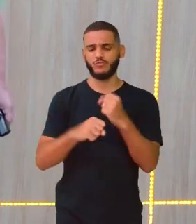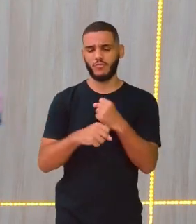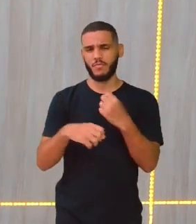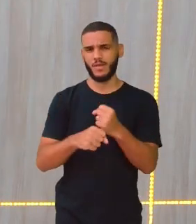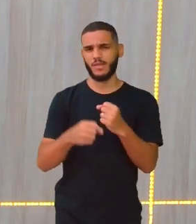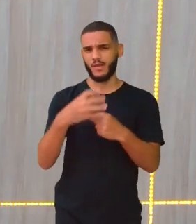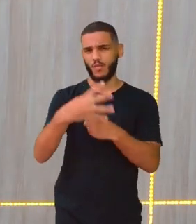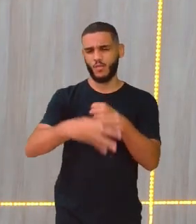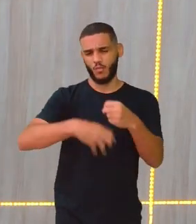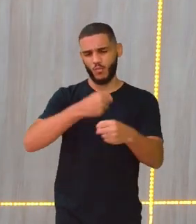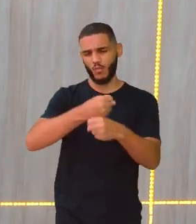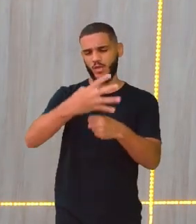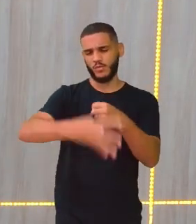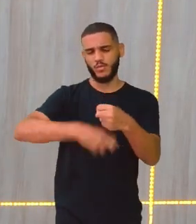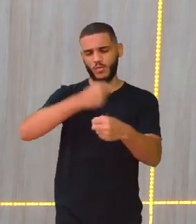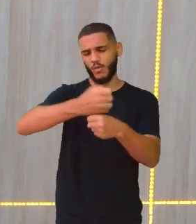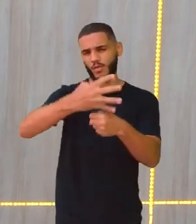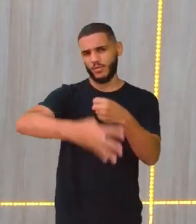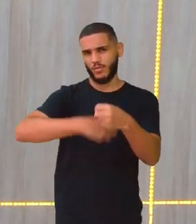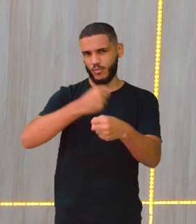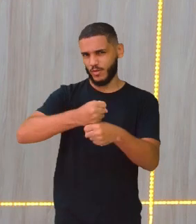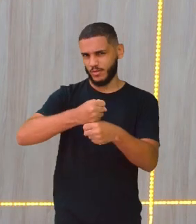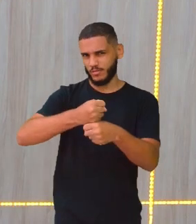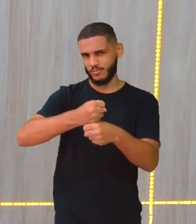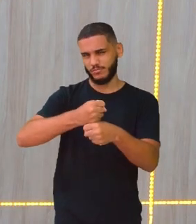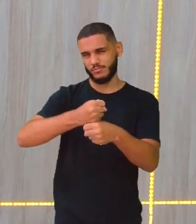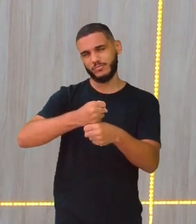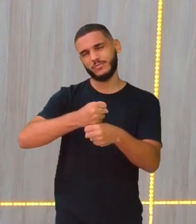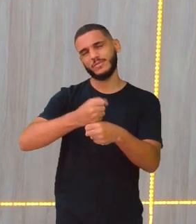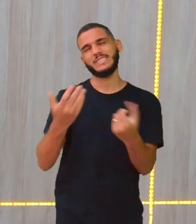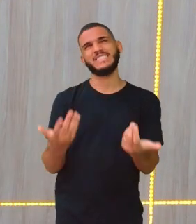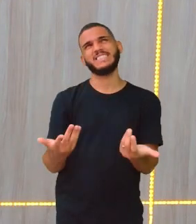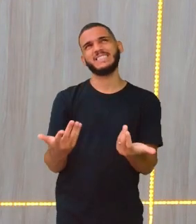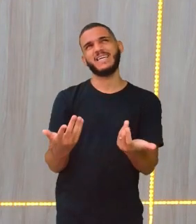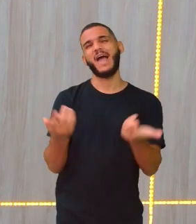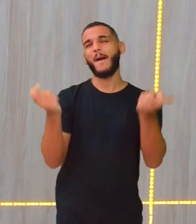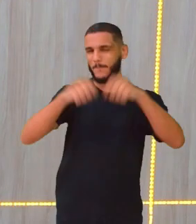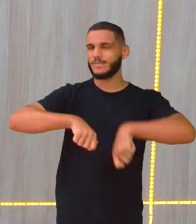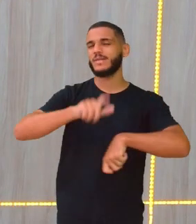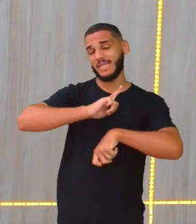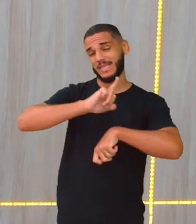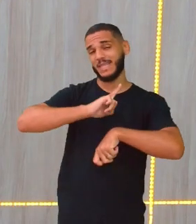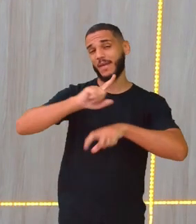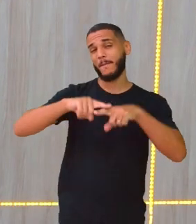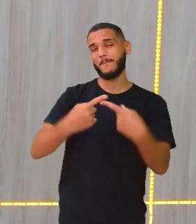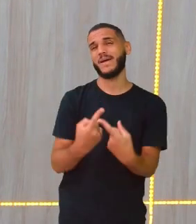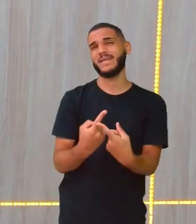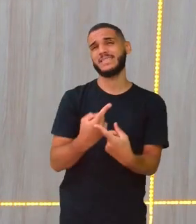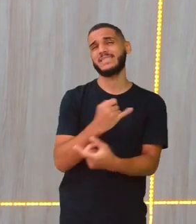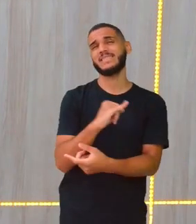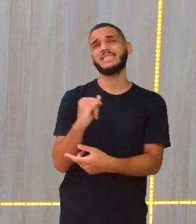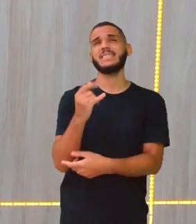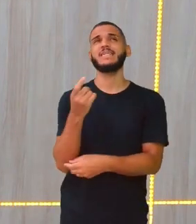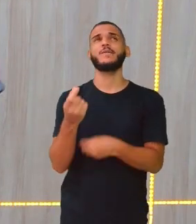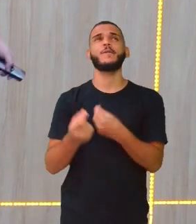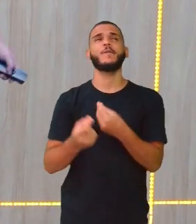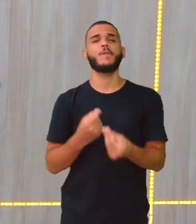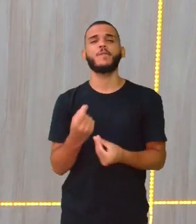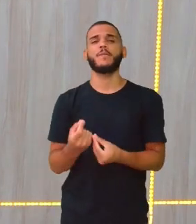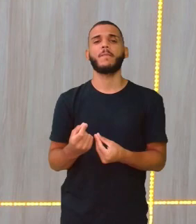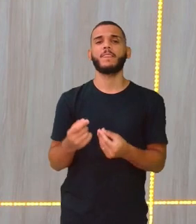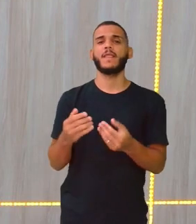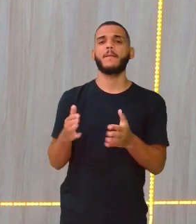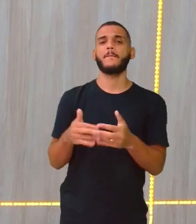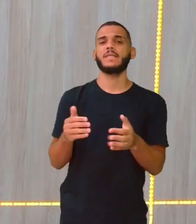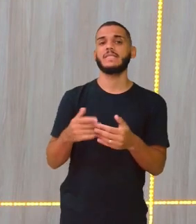até da 22 chegar a 50. Posso? Pode. Mas e se eu pedisse a